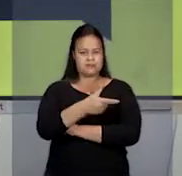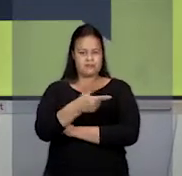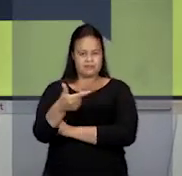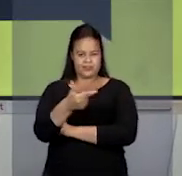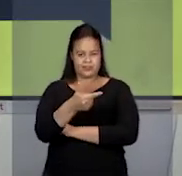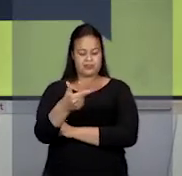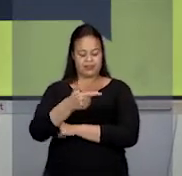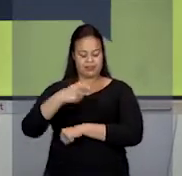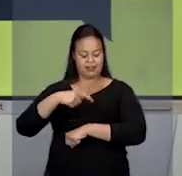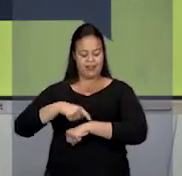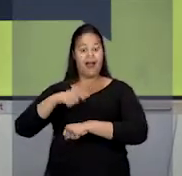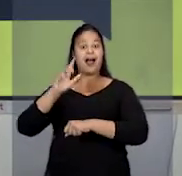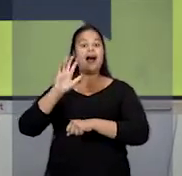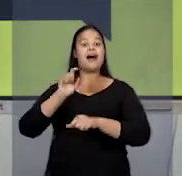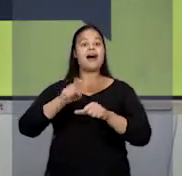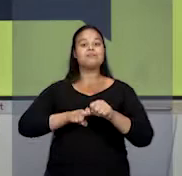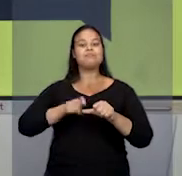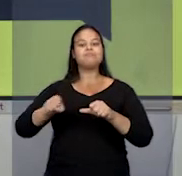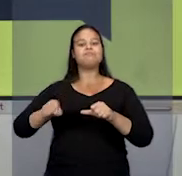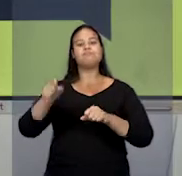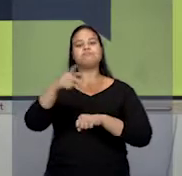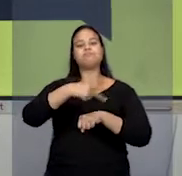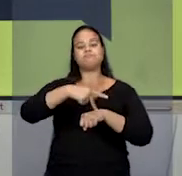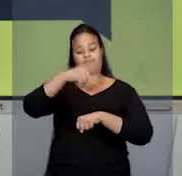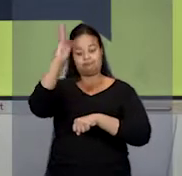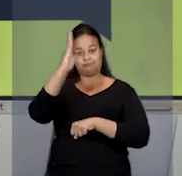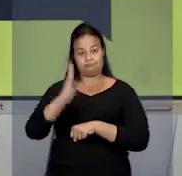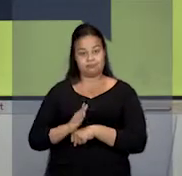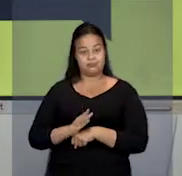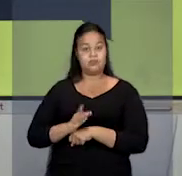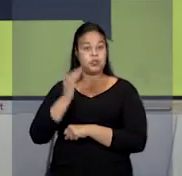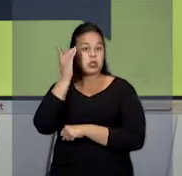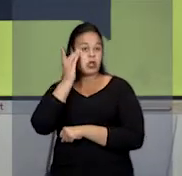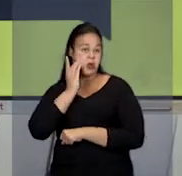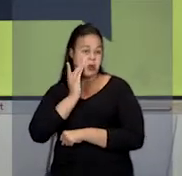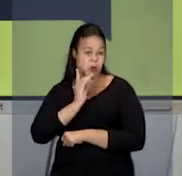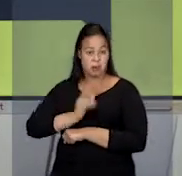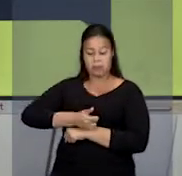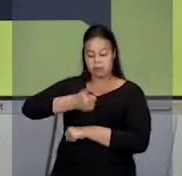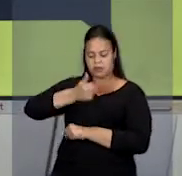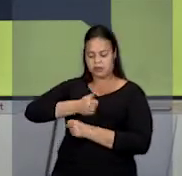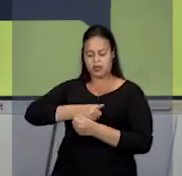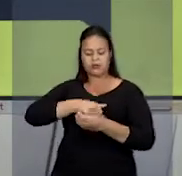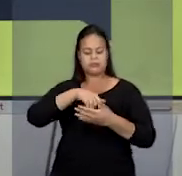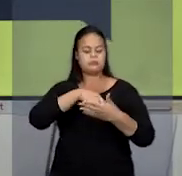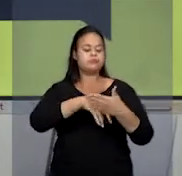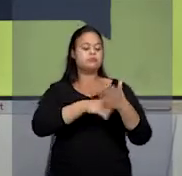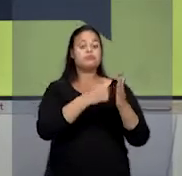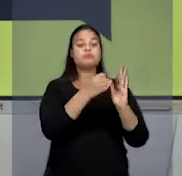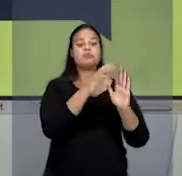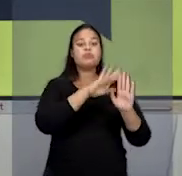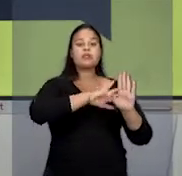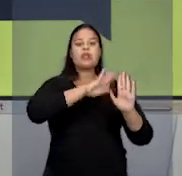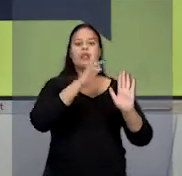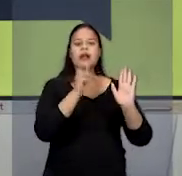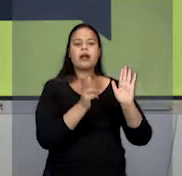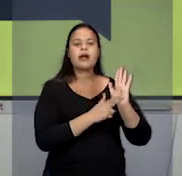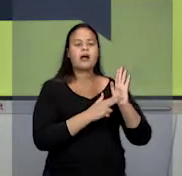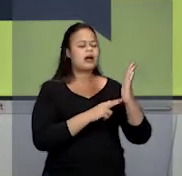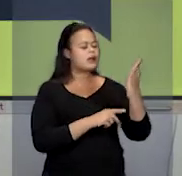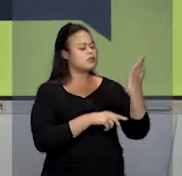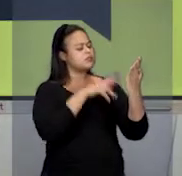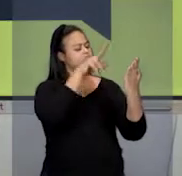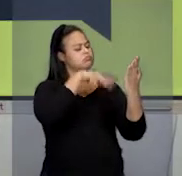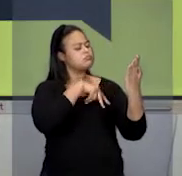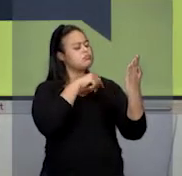aí da independência do Brasil, o Dom Pedro I recebe uma carta, né, a carta de